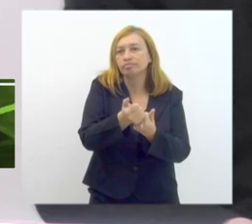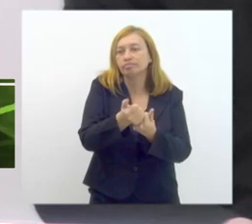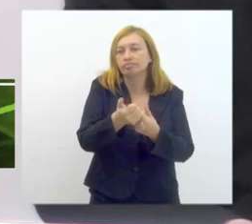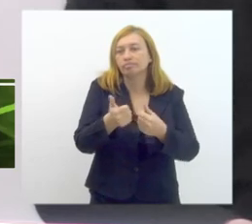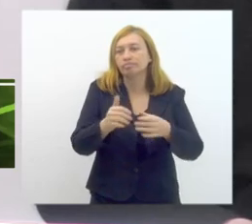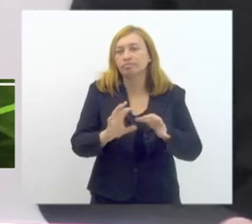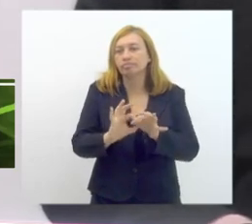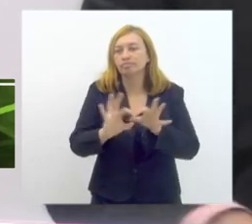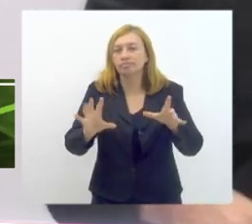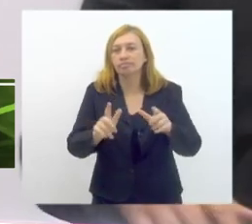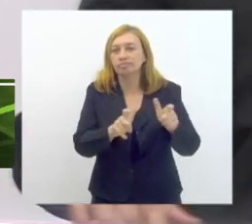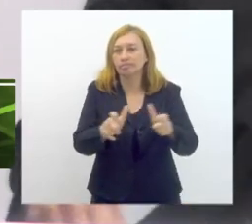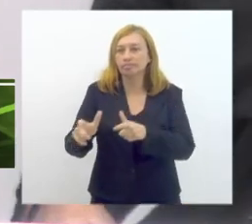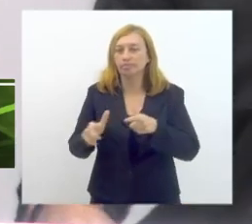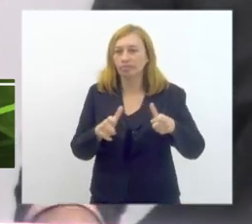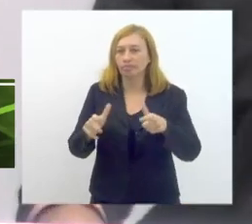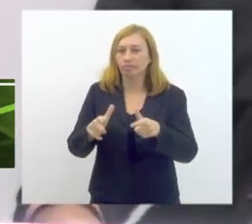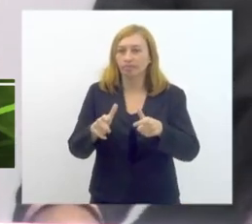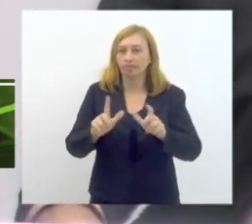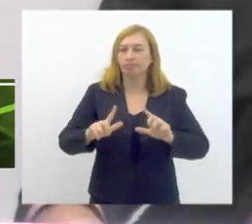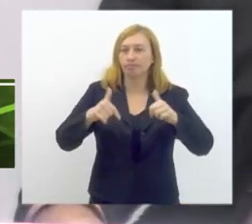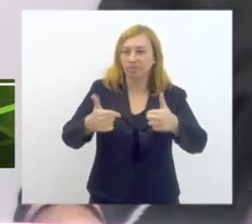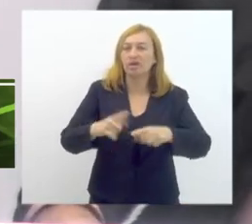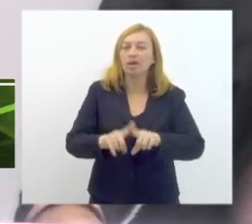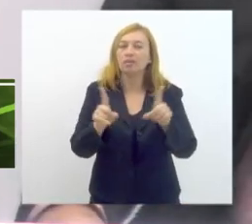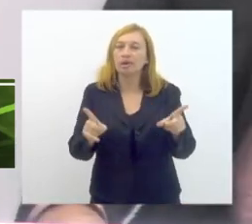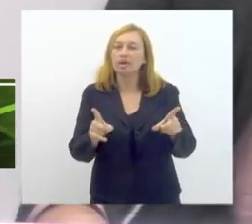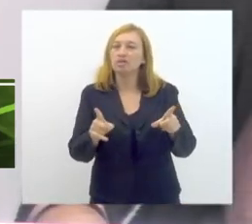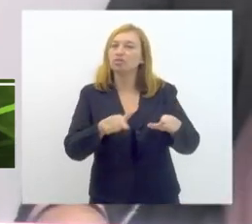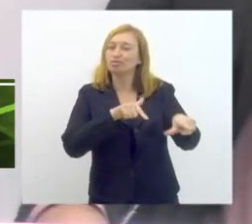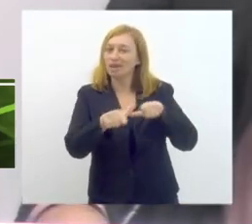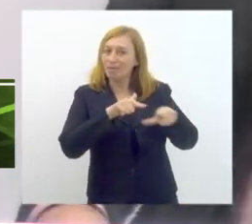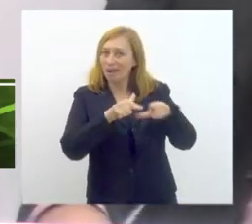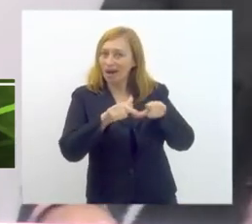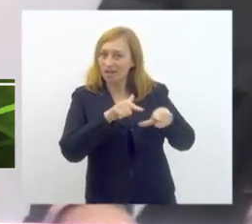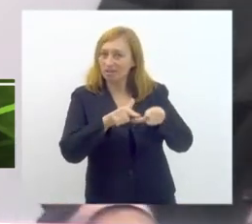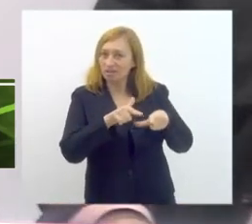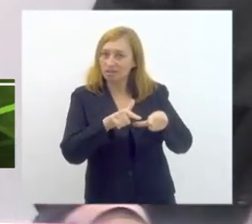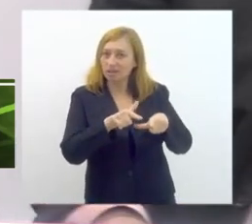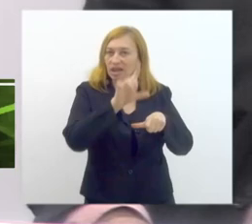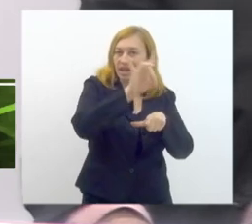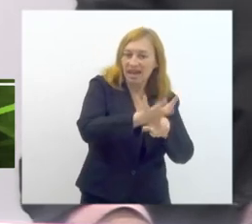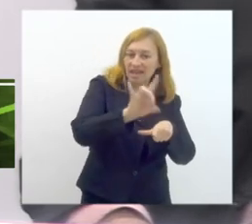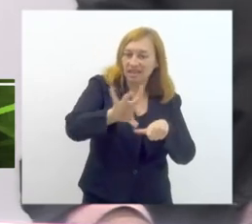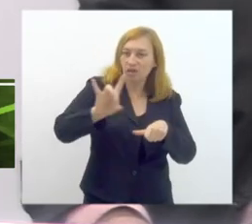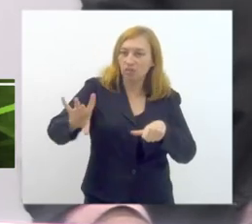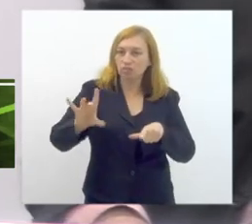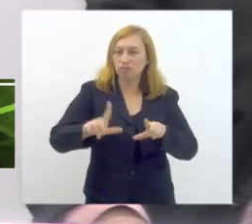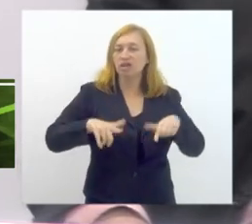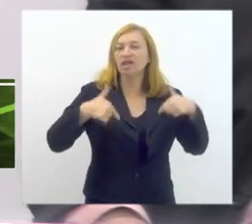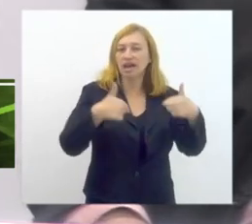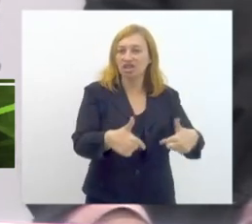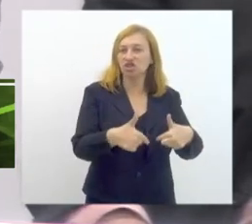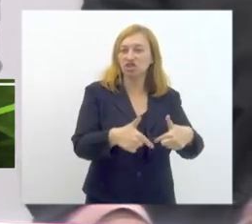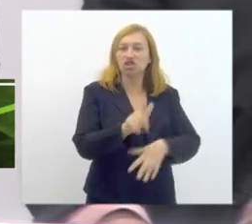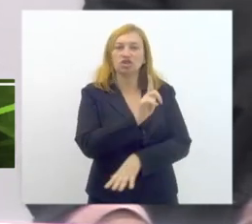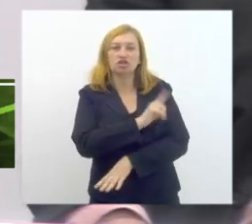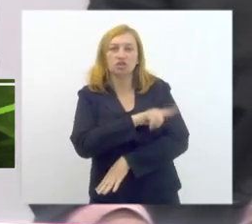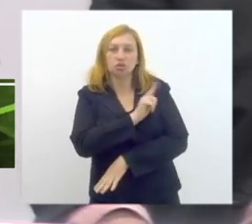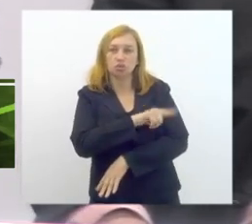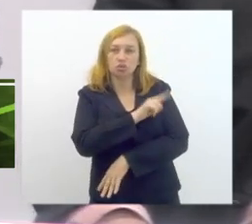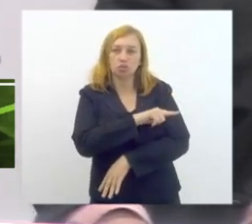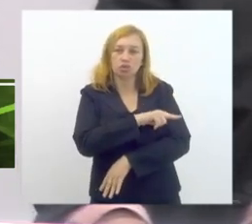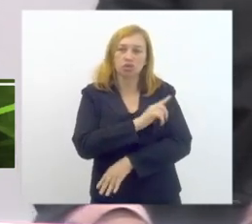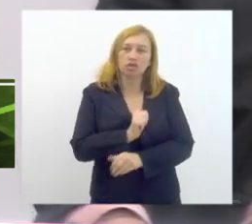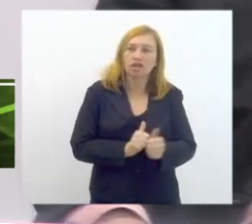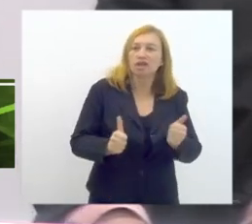órgãos estaduais e federais. Mas o dever de casa é feito por cada consórcio, por cada gestor que está